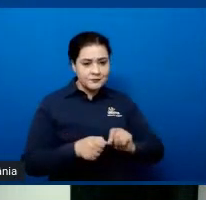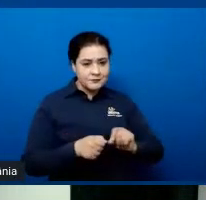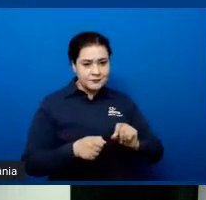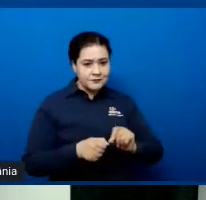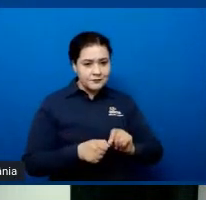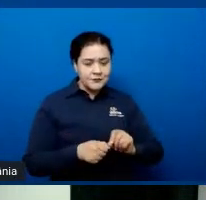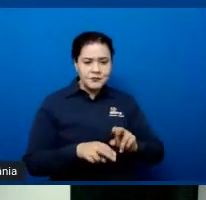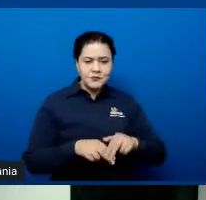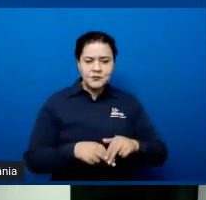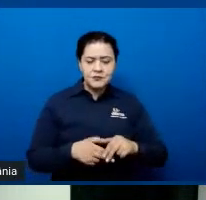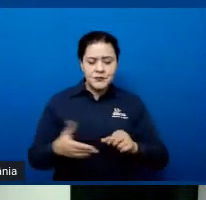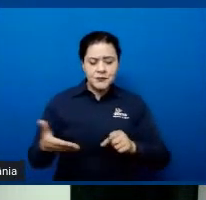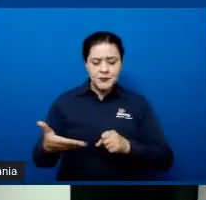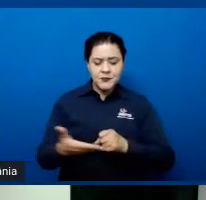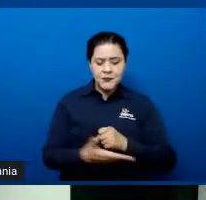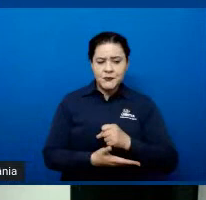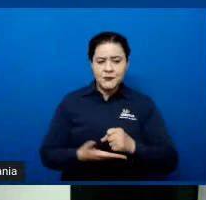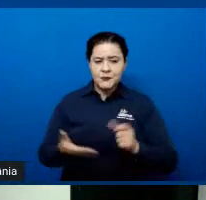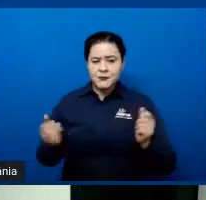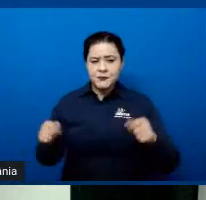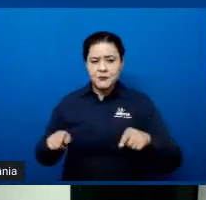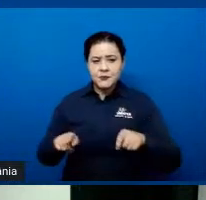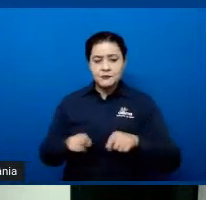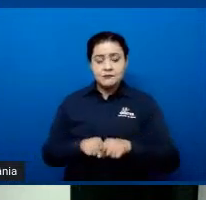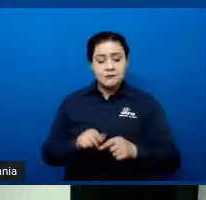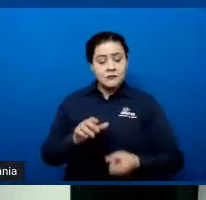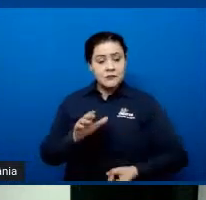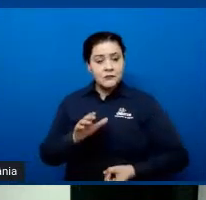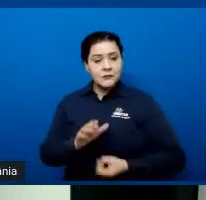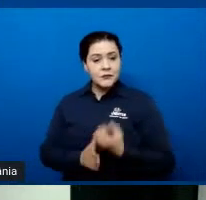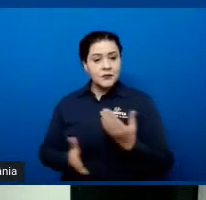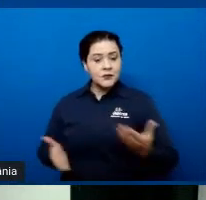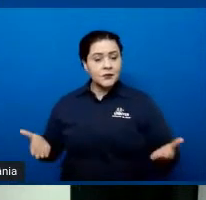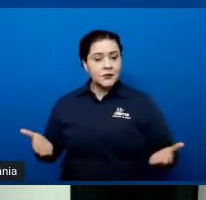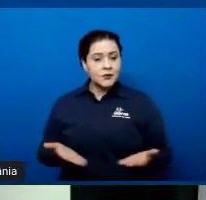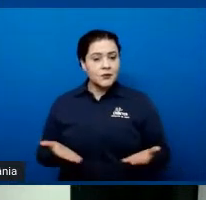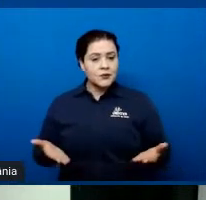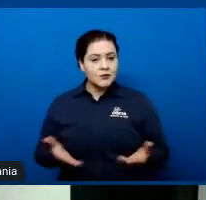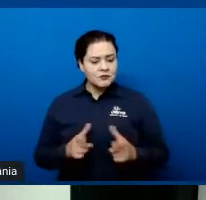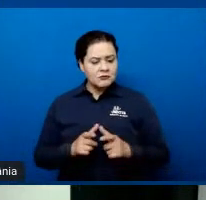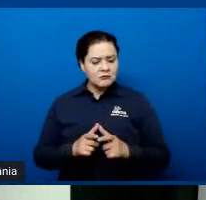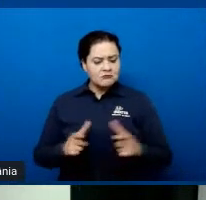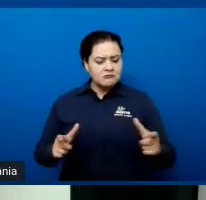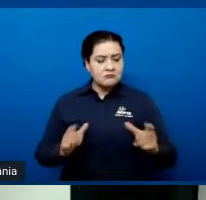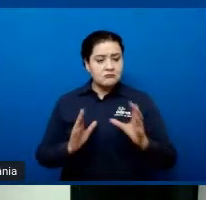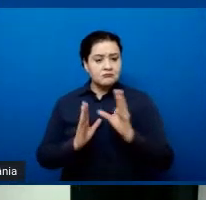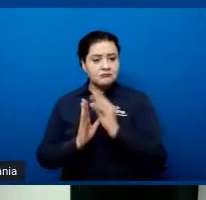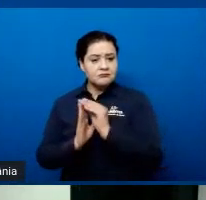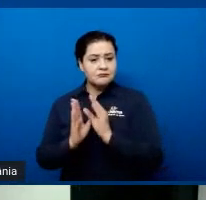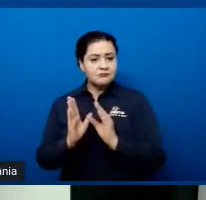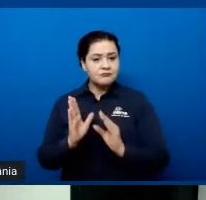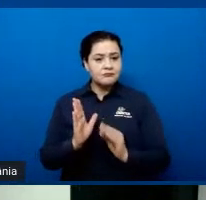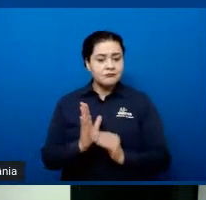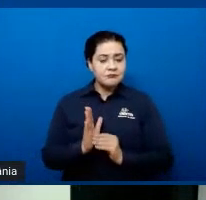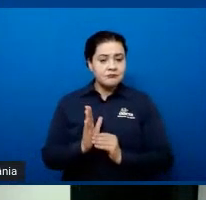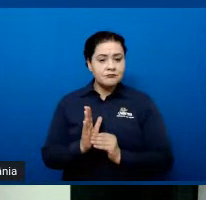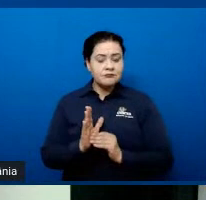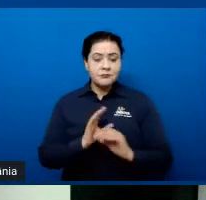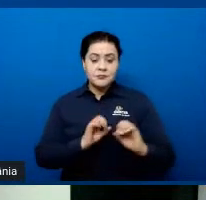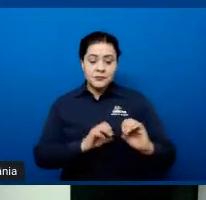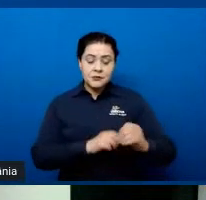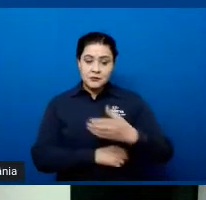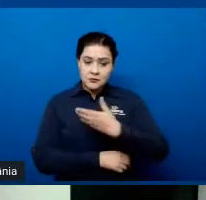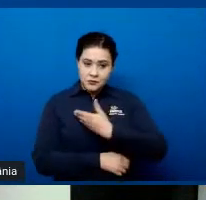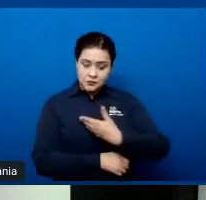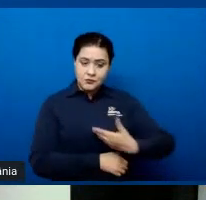vocês terem noção, hoje, a gente produz hoje grande conteúdo para o ensino público. Que legal.